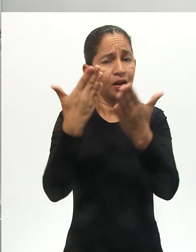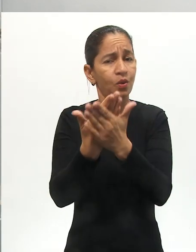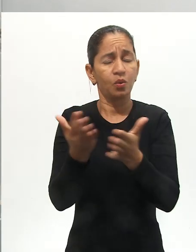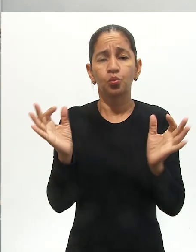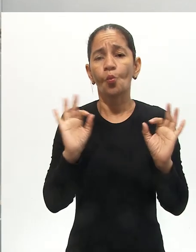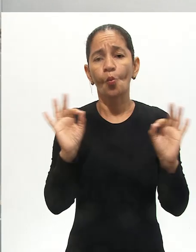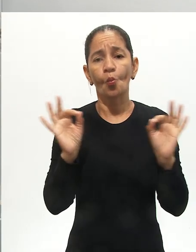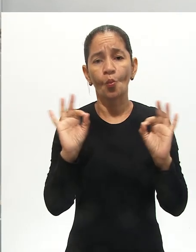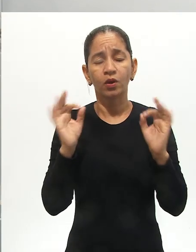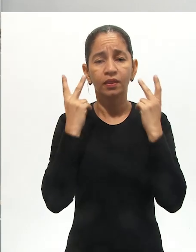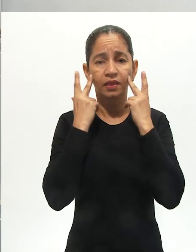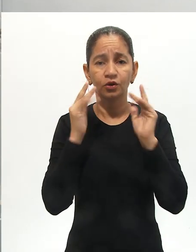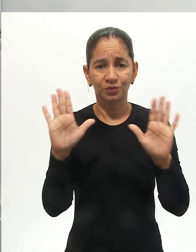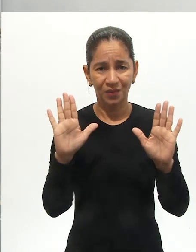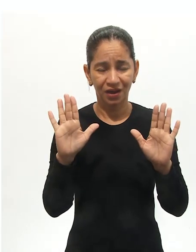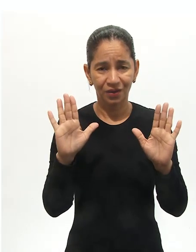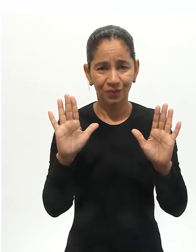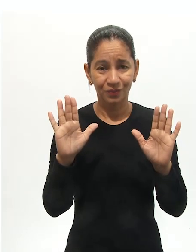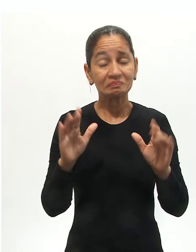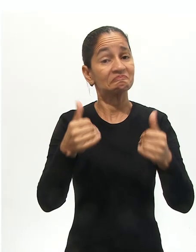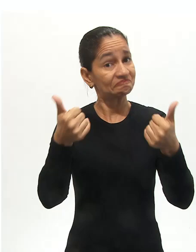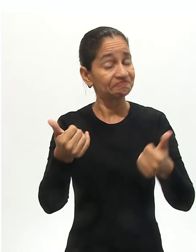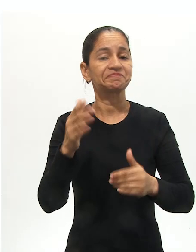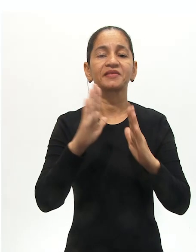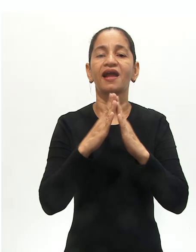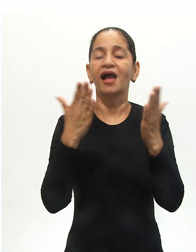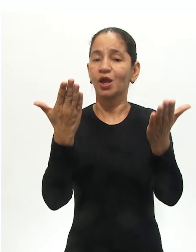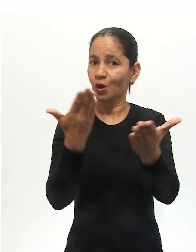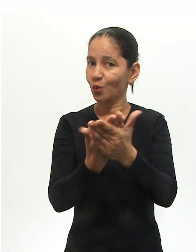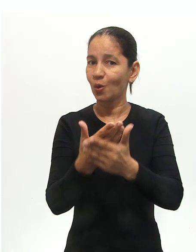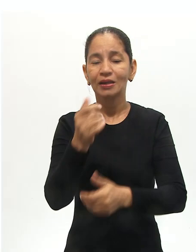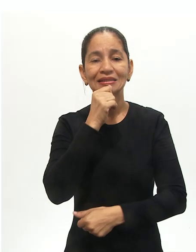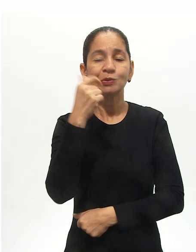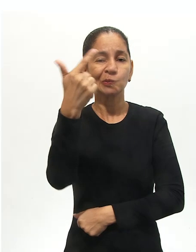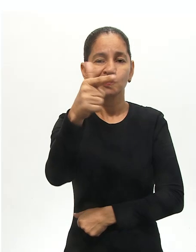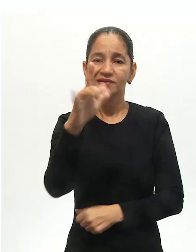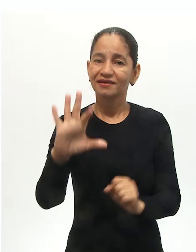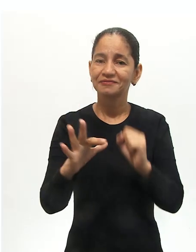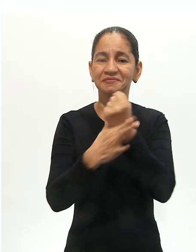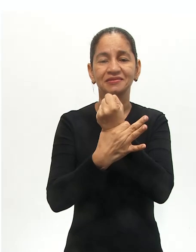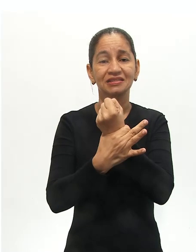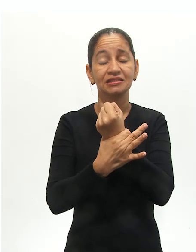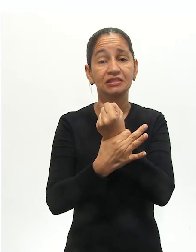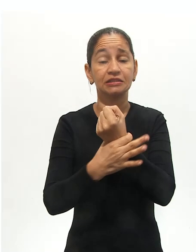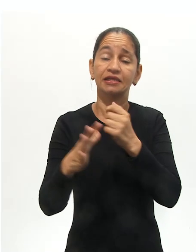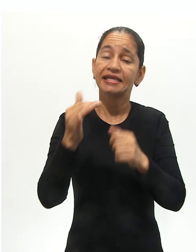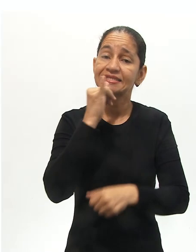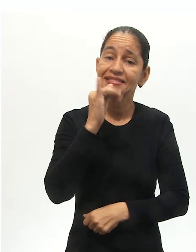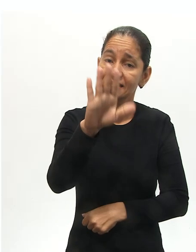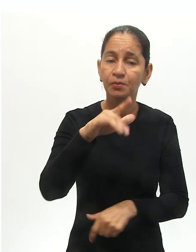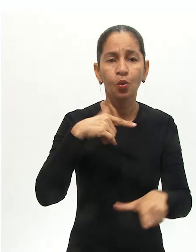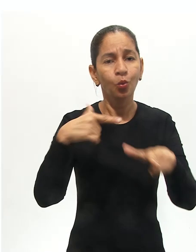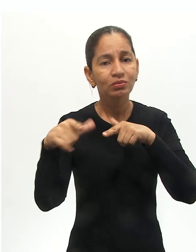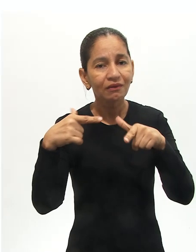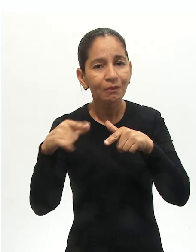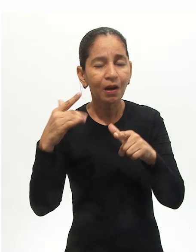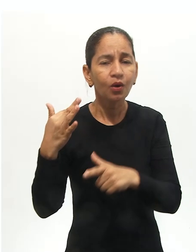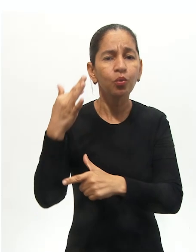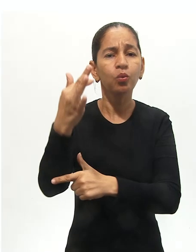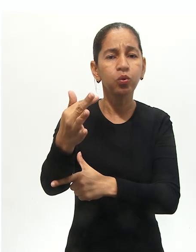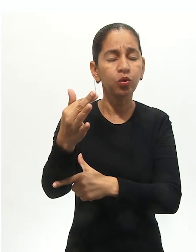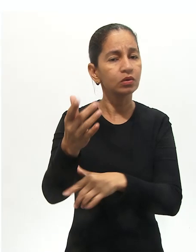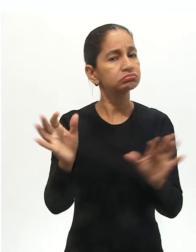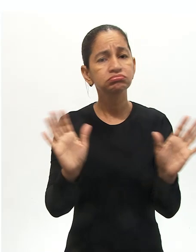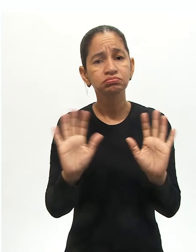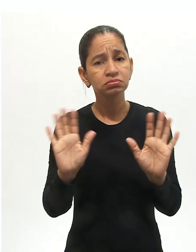precisa se preocupar nesse sentido. A escola, ela não garante mais um emprego, mas